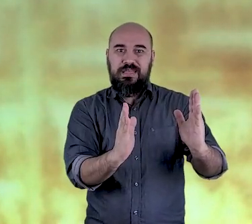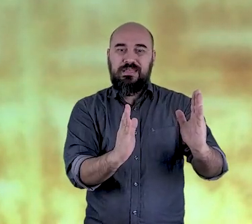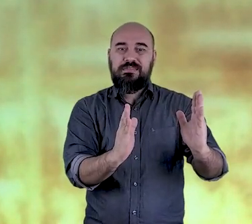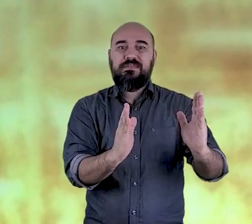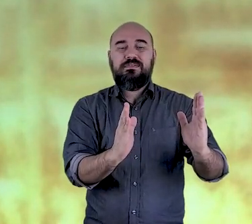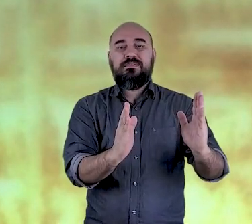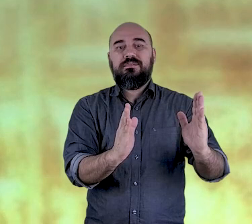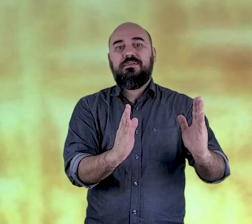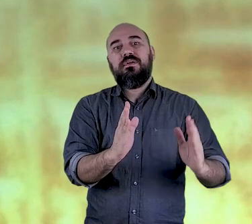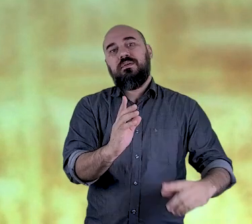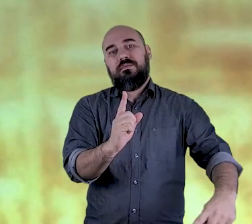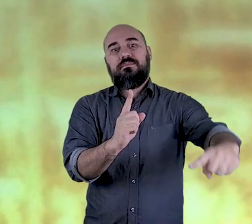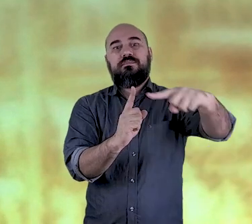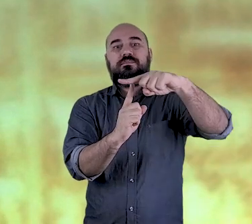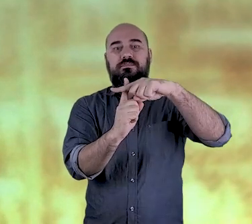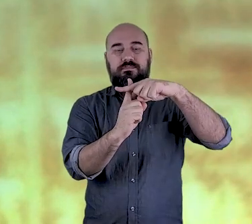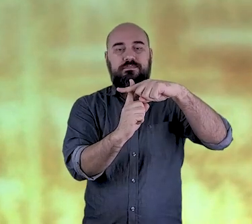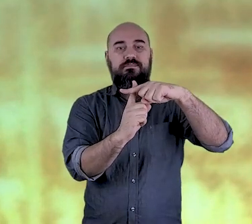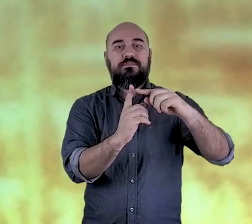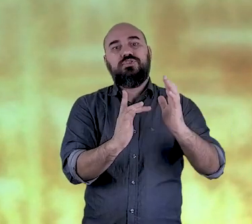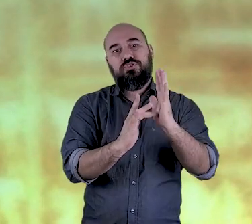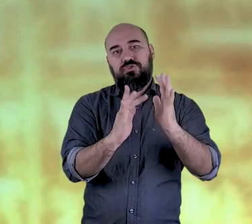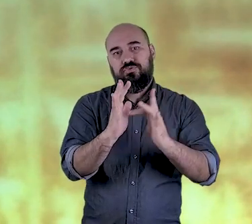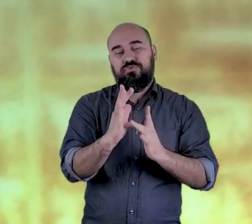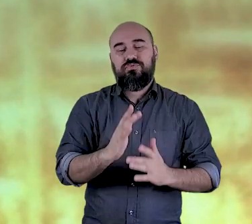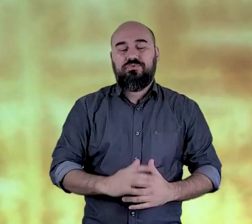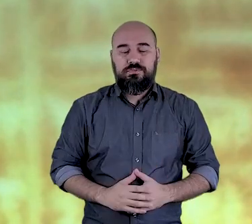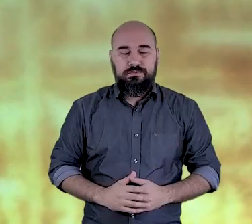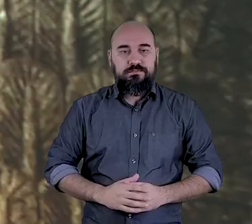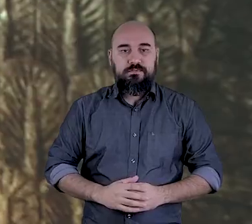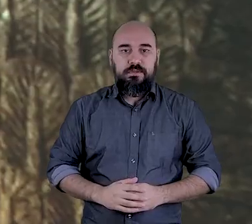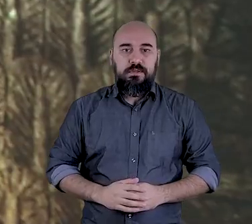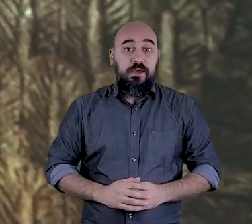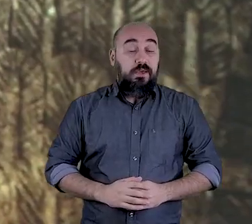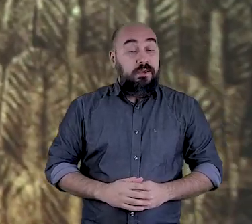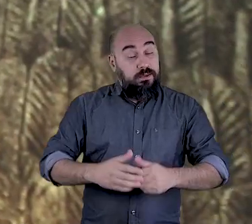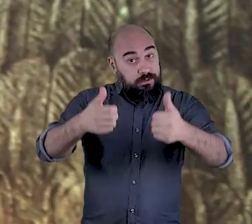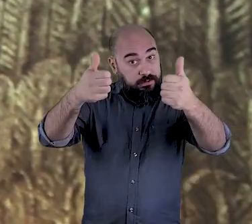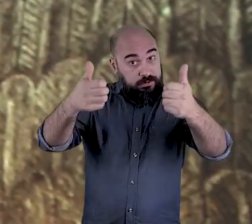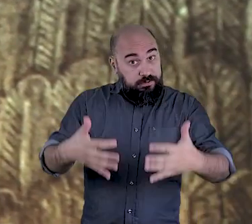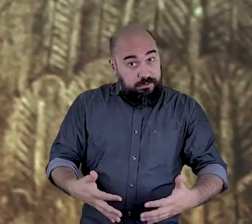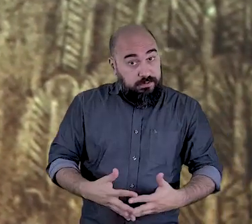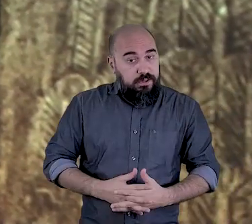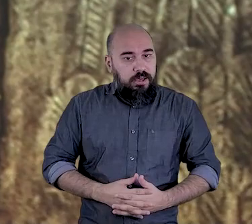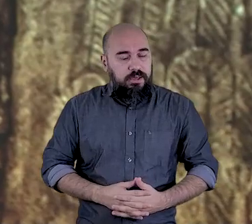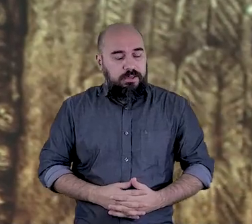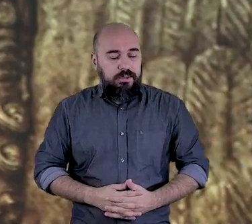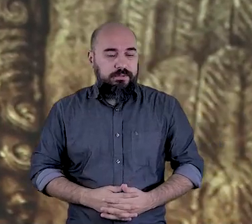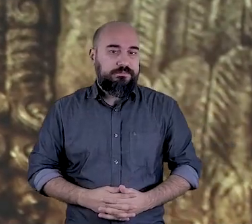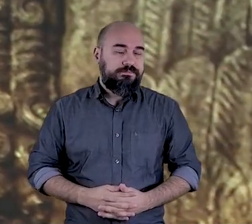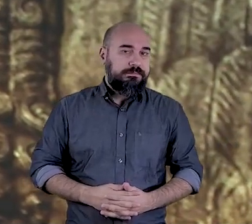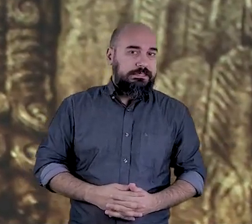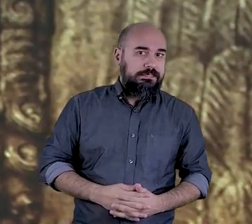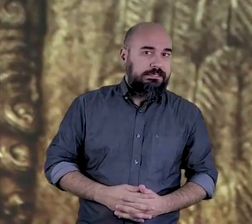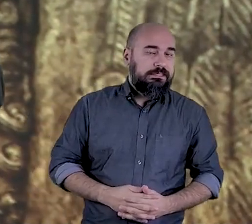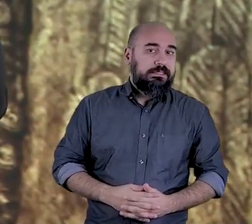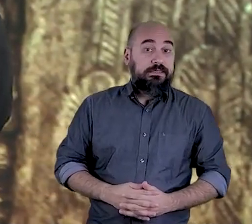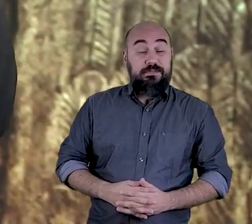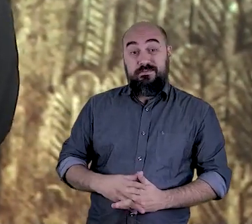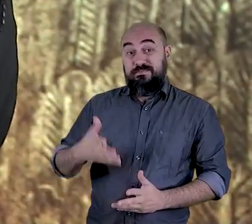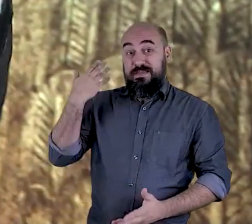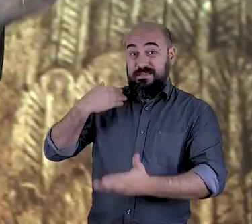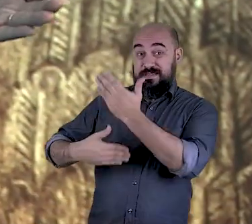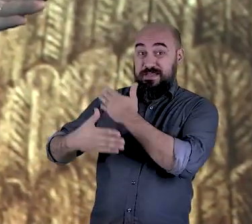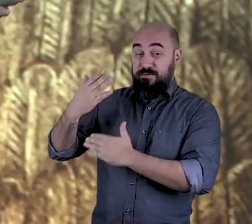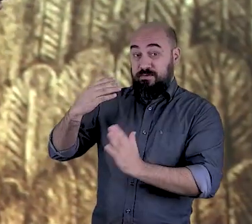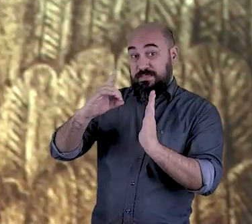o Messias seria crucificado preste muita atenção o decreto saiu no outono